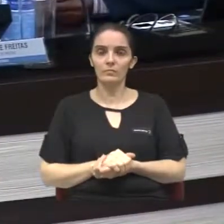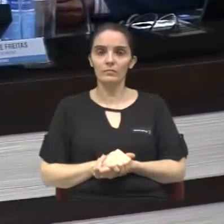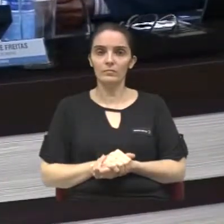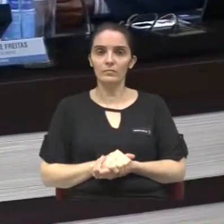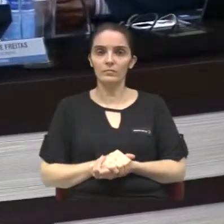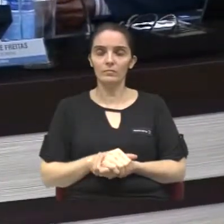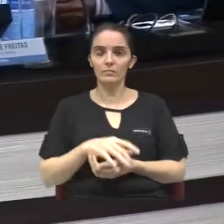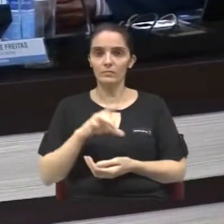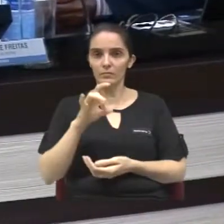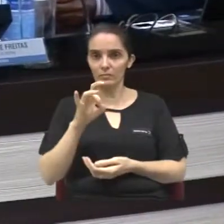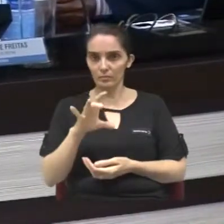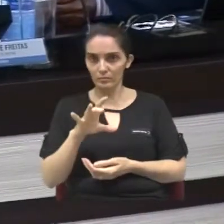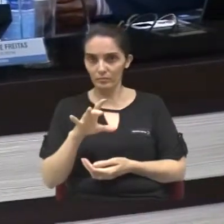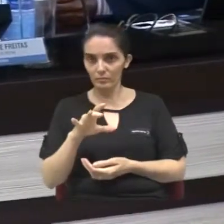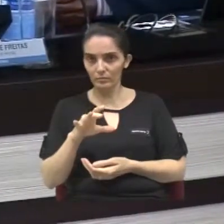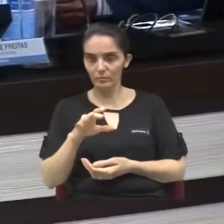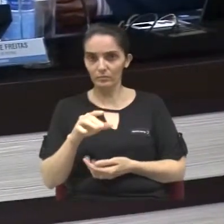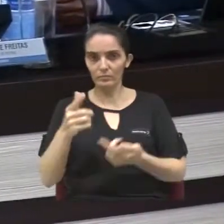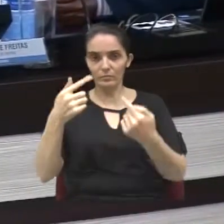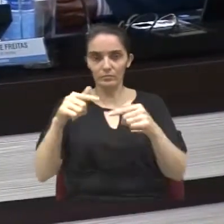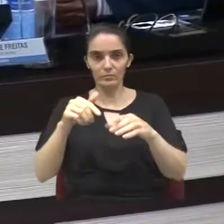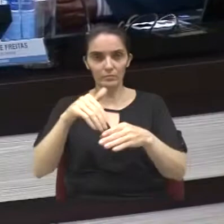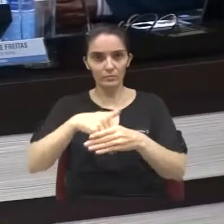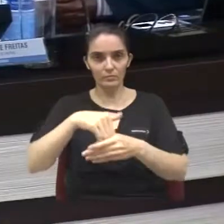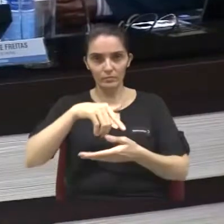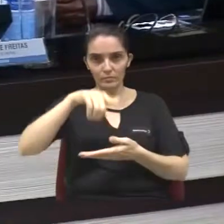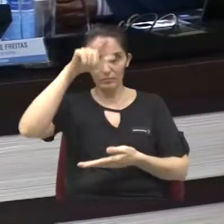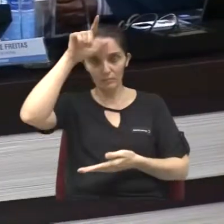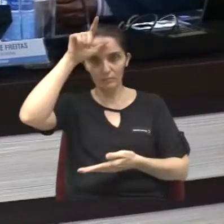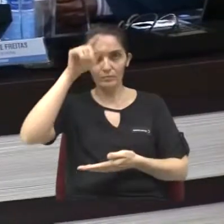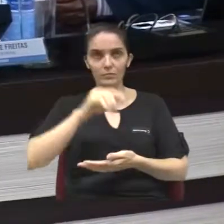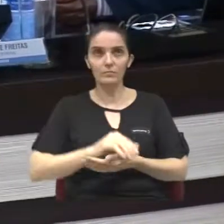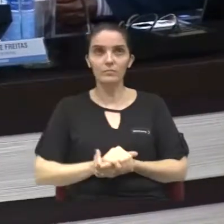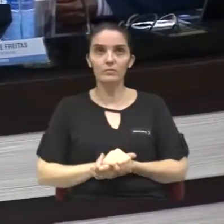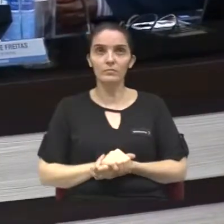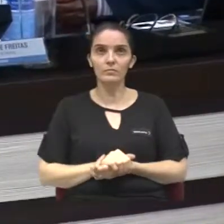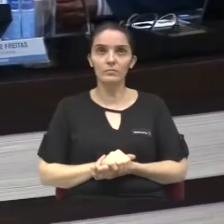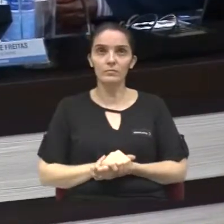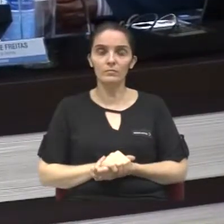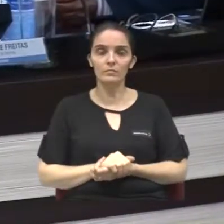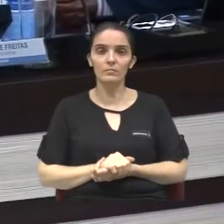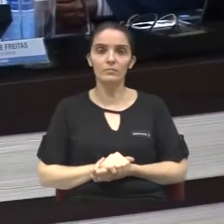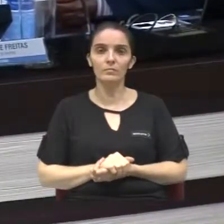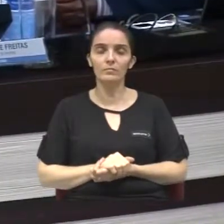Apenas encaminhamento de voto pelas lideranças.